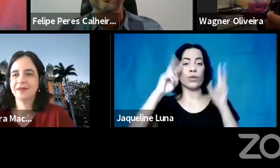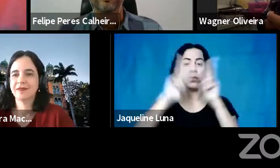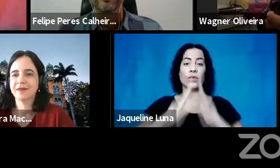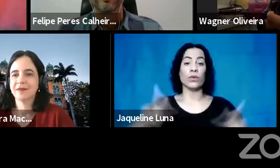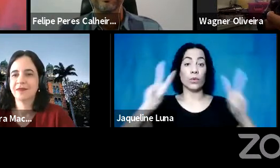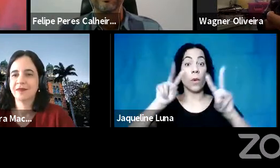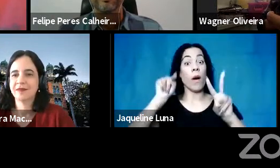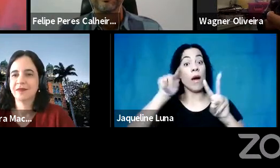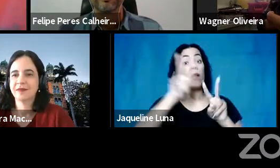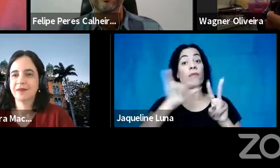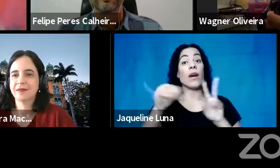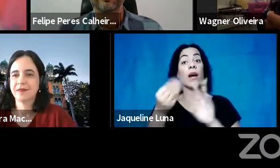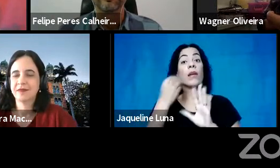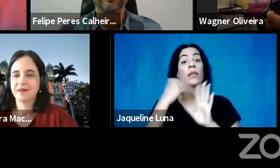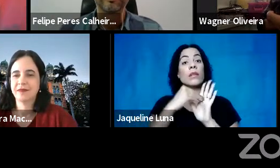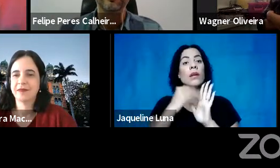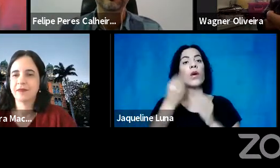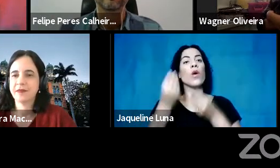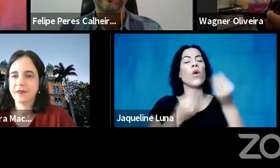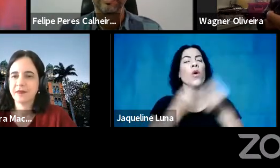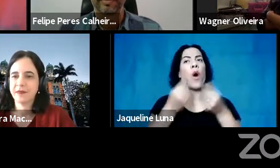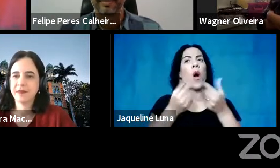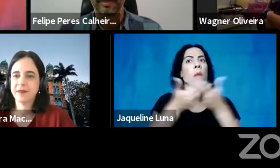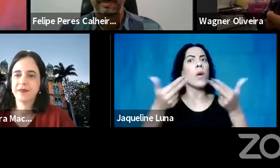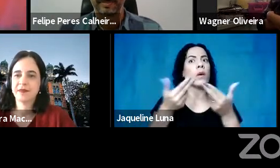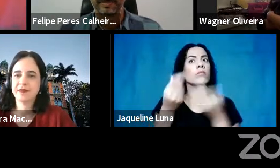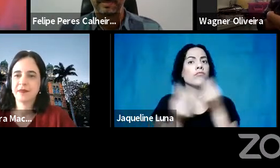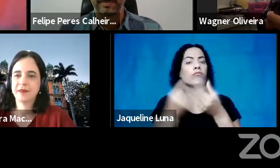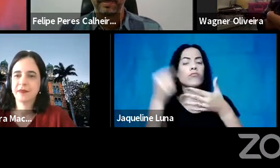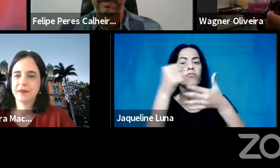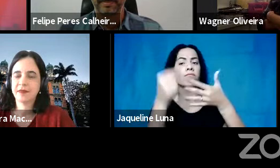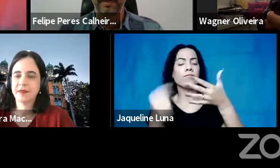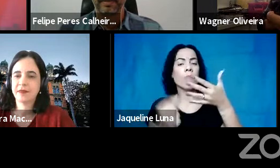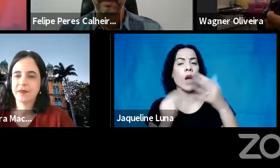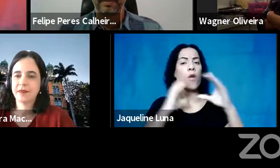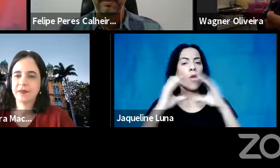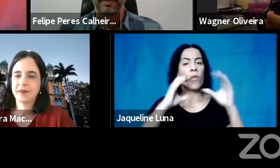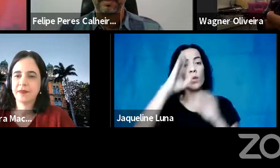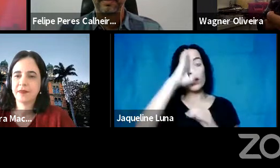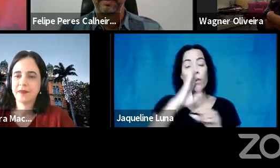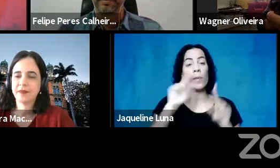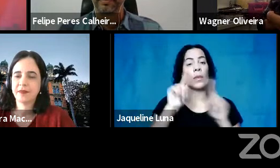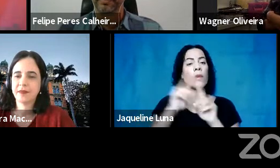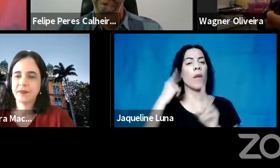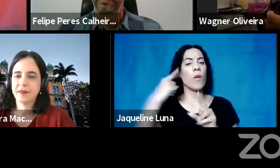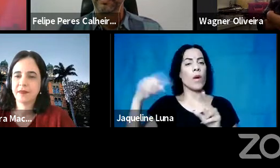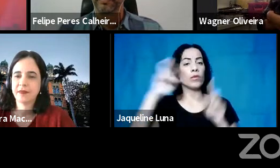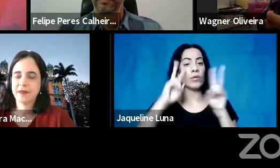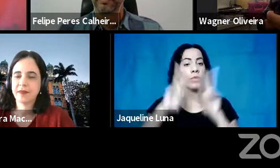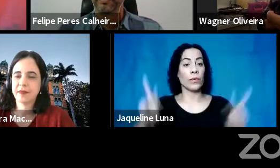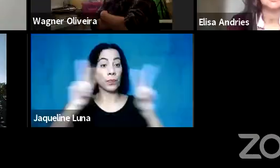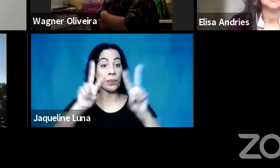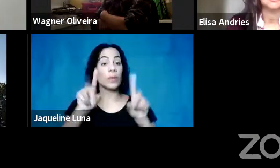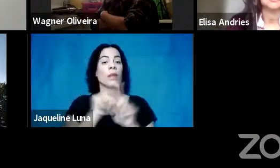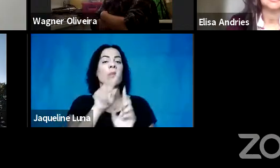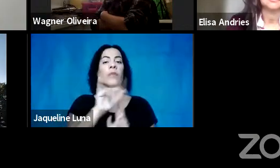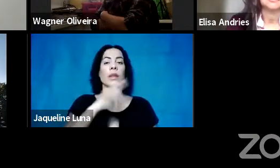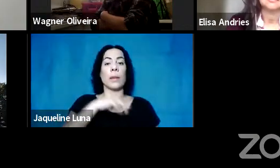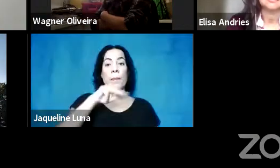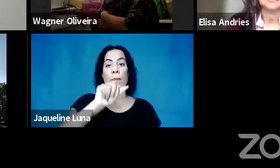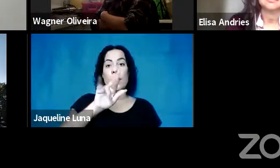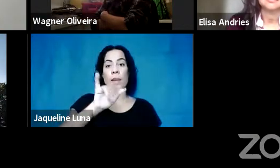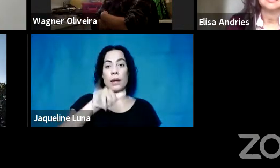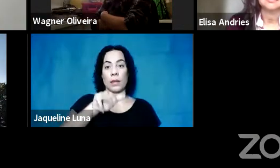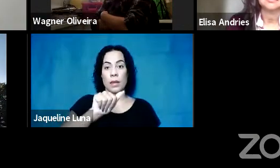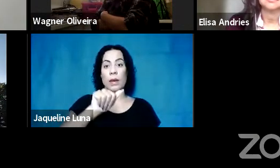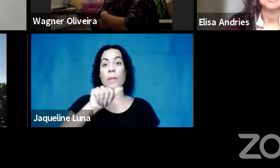ela vai trazer para a gente mais uma reflexão sobre audiovisual e comunicação pública. A gente vai ter também Marina Maria, nossa colega do ICICT,